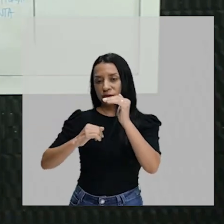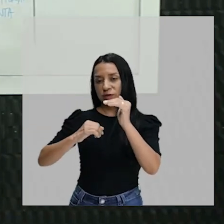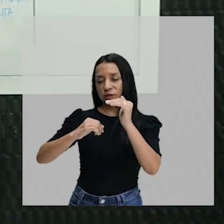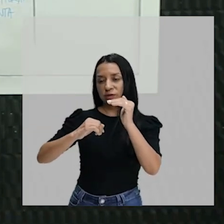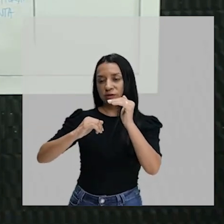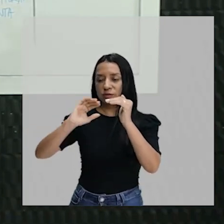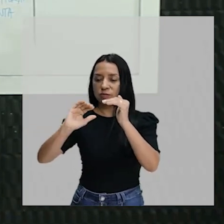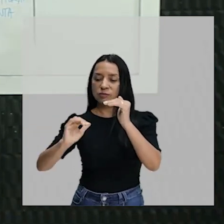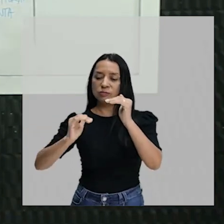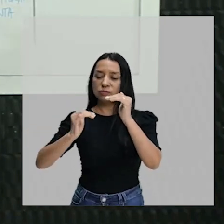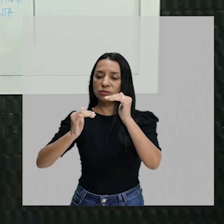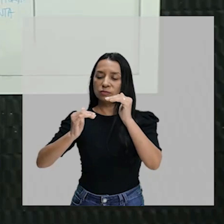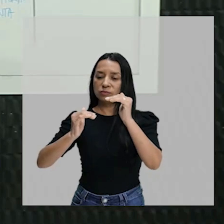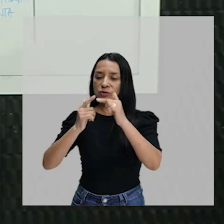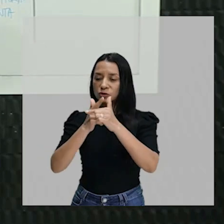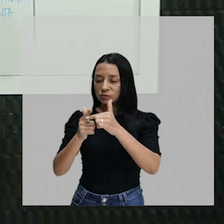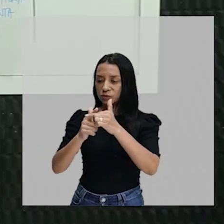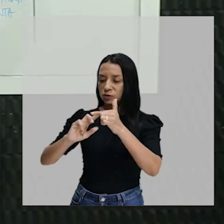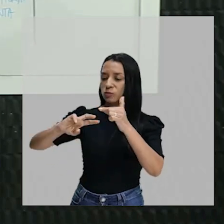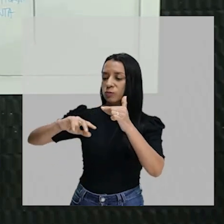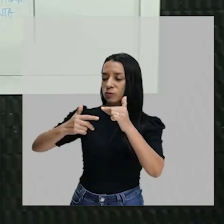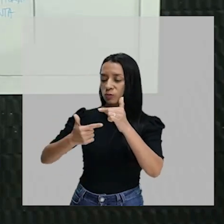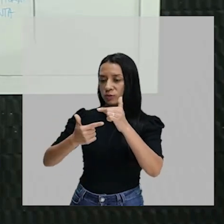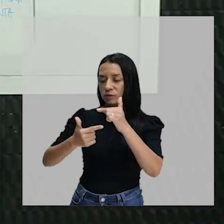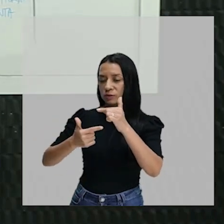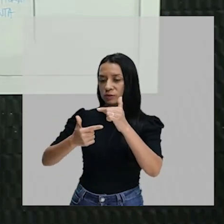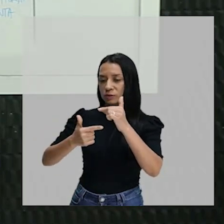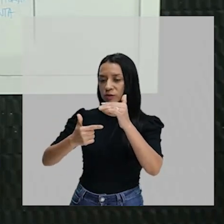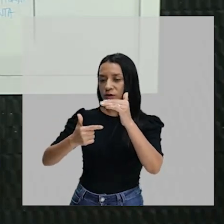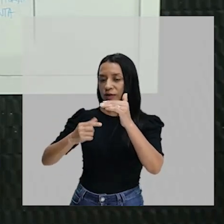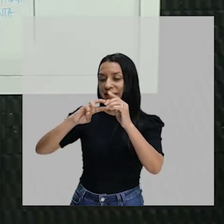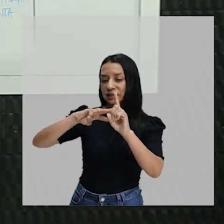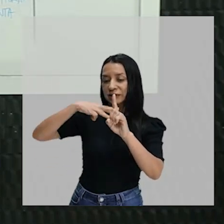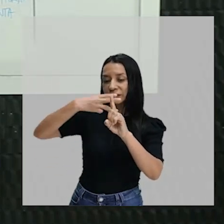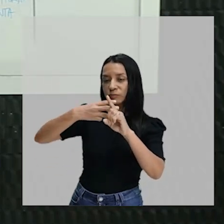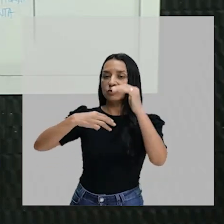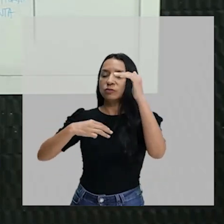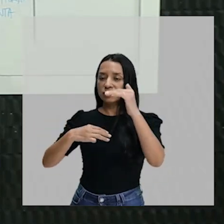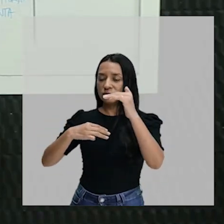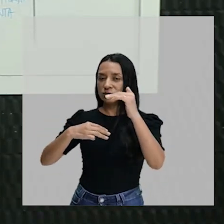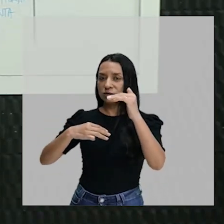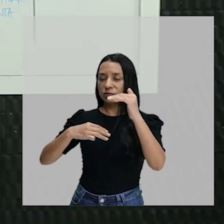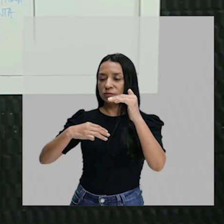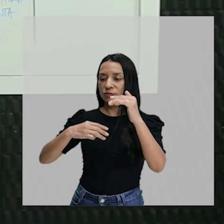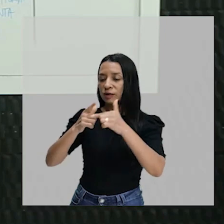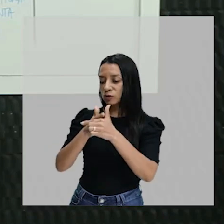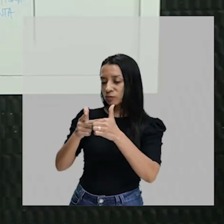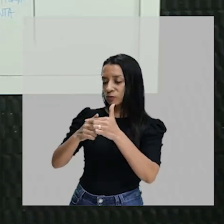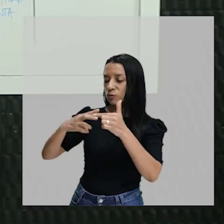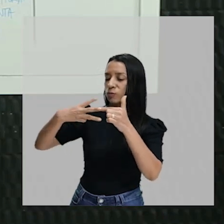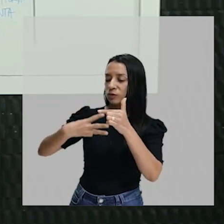foi dividido por 2 o triplicou uma a outra aconteceu em verso dividiu por 3